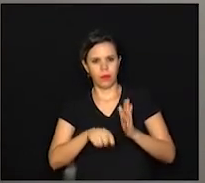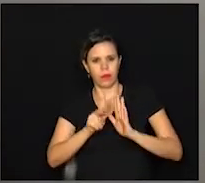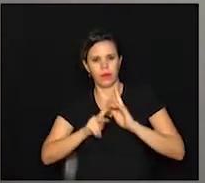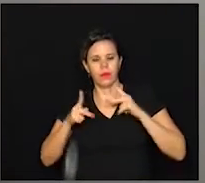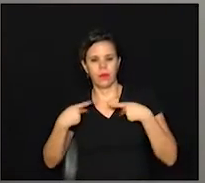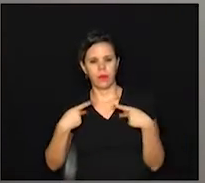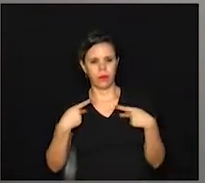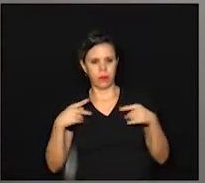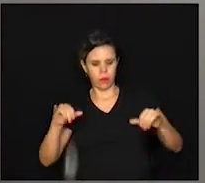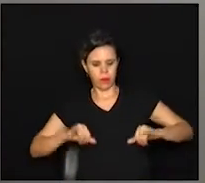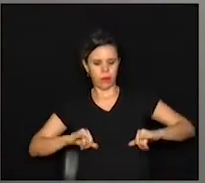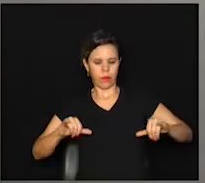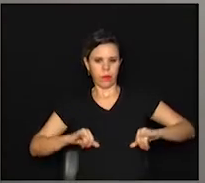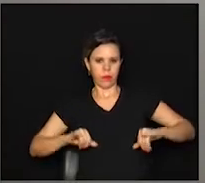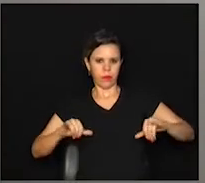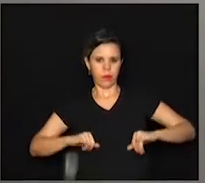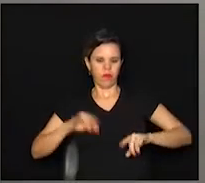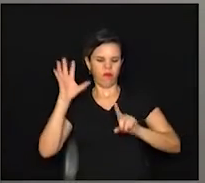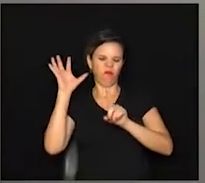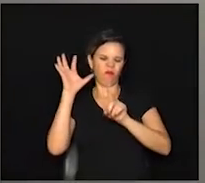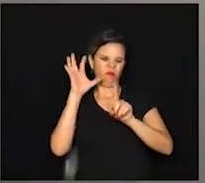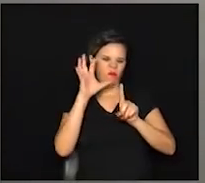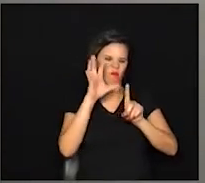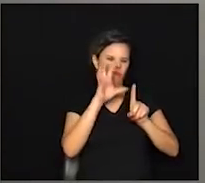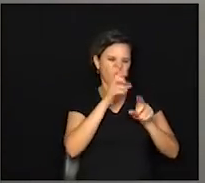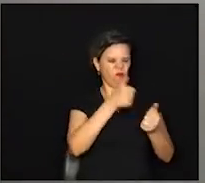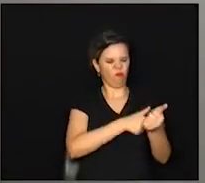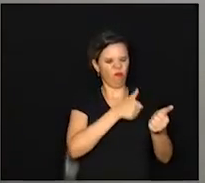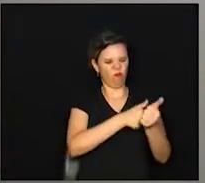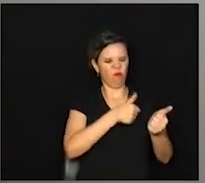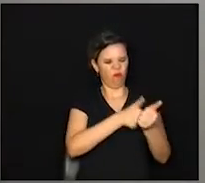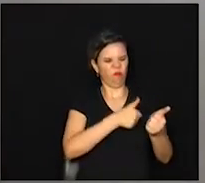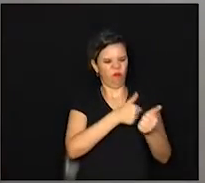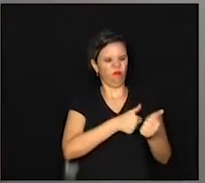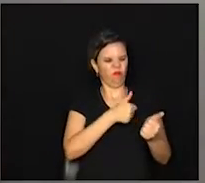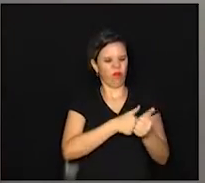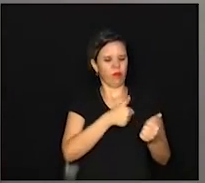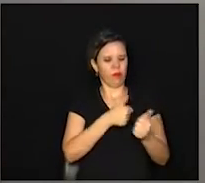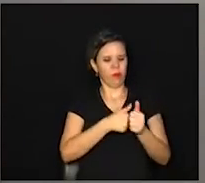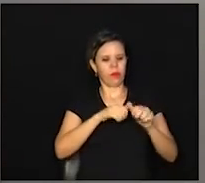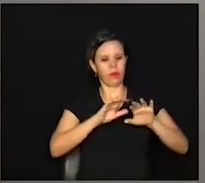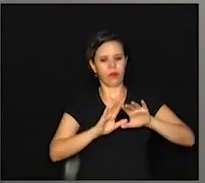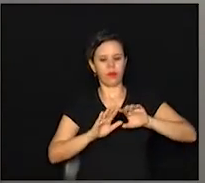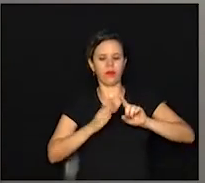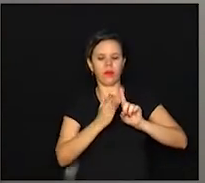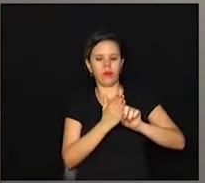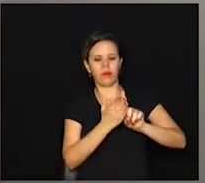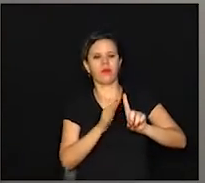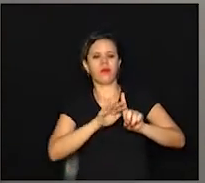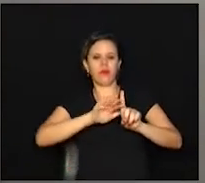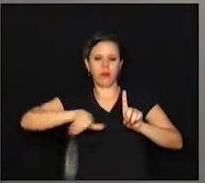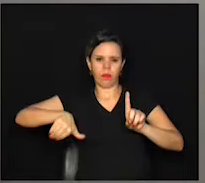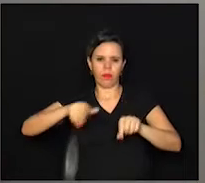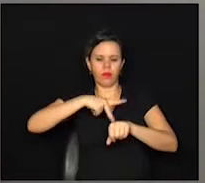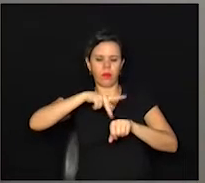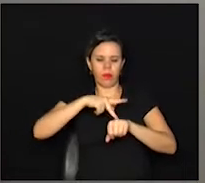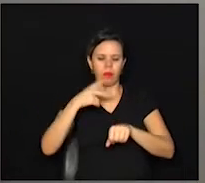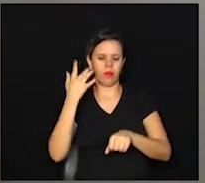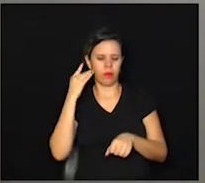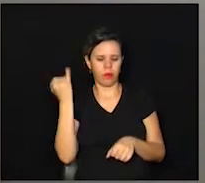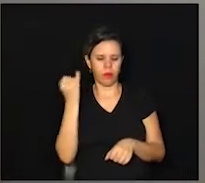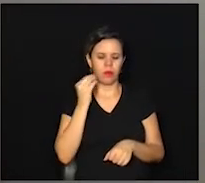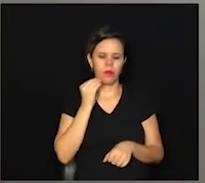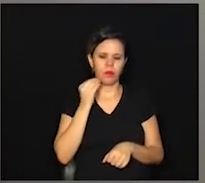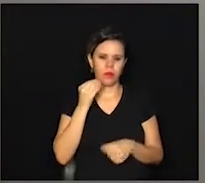estão sofrendo ameaça, perseguição, alguns tiveram que se exilar do país, né? Então eu acho muito oportuno